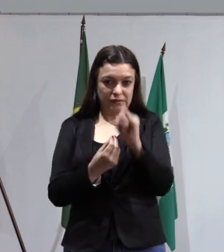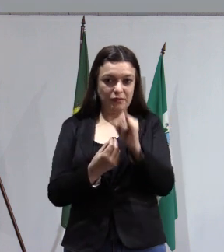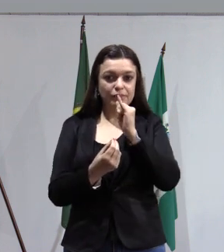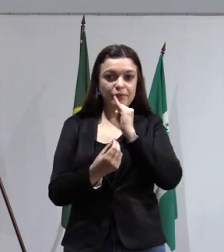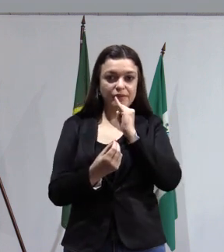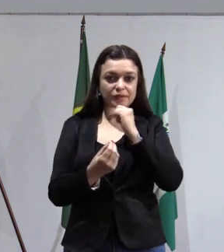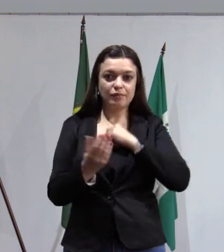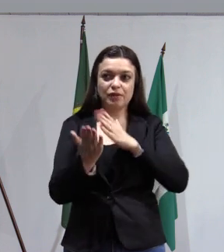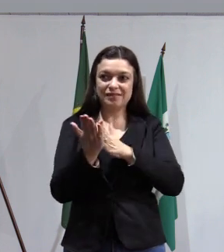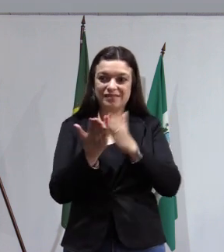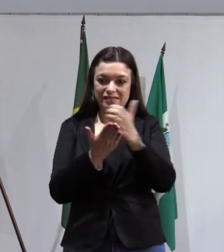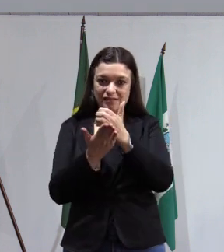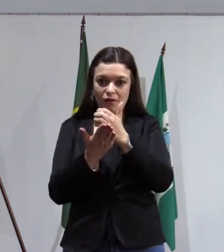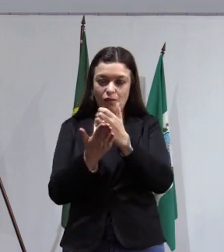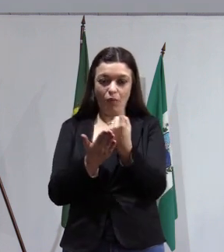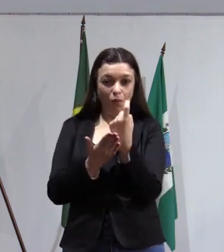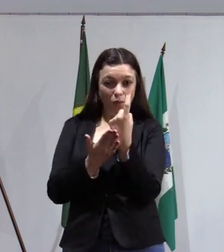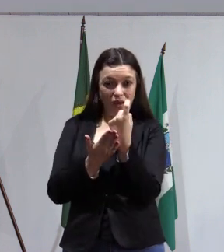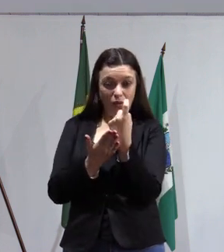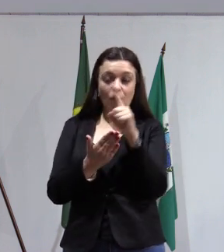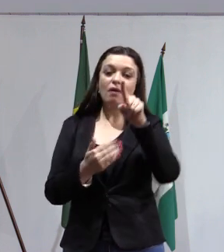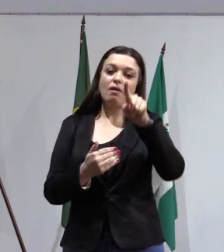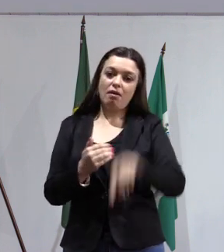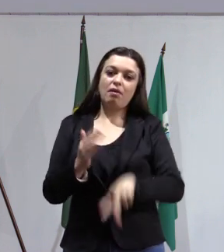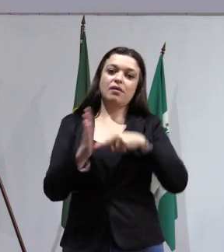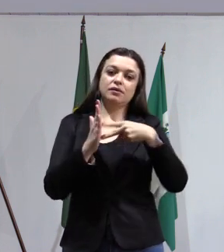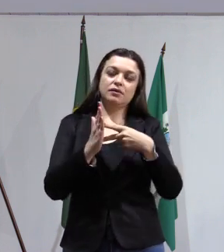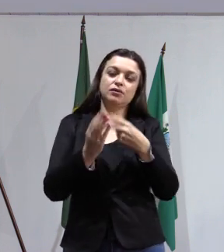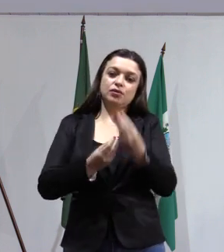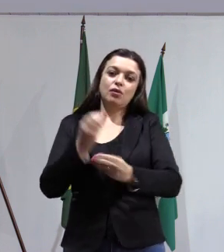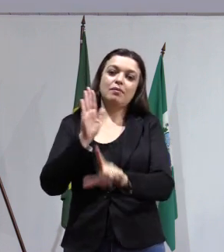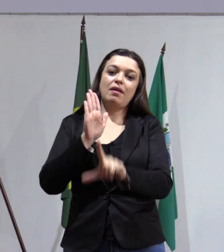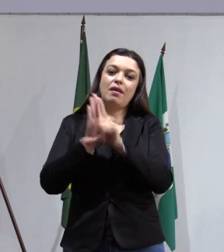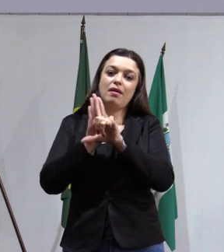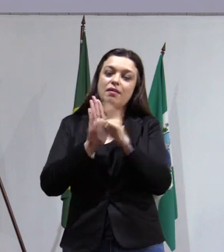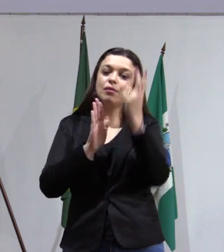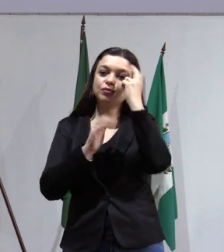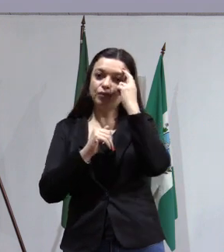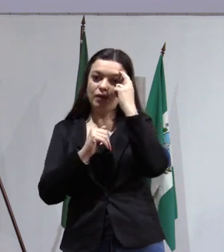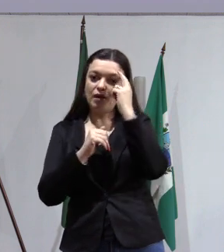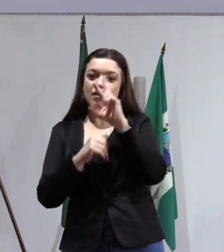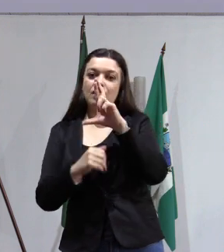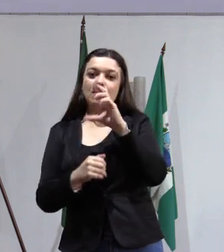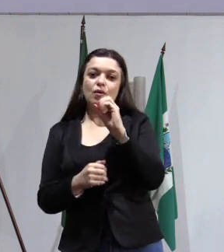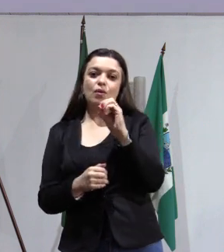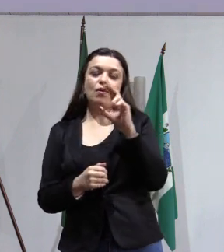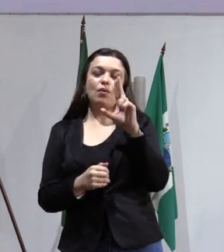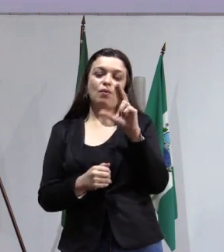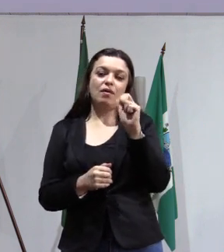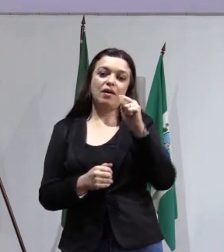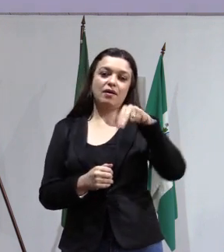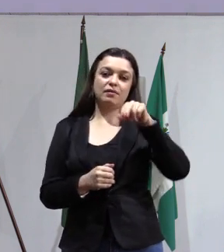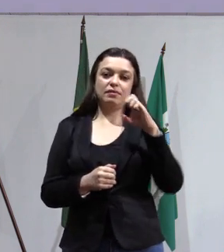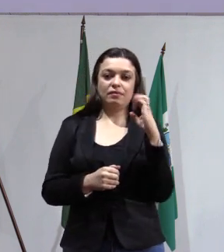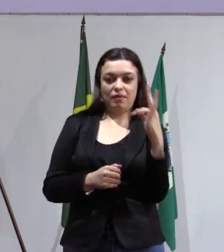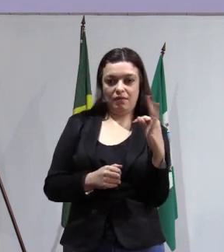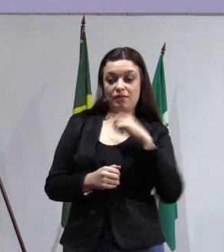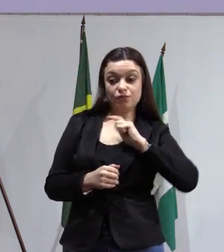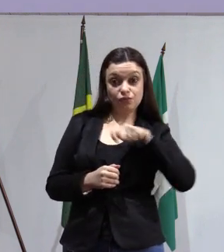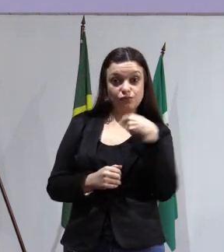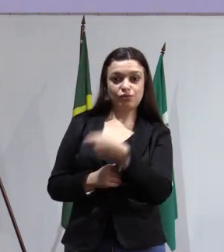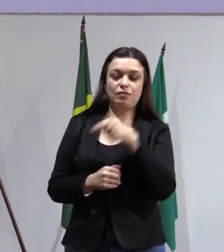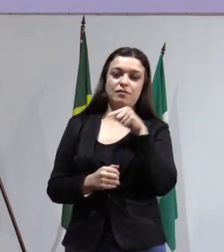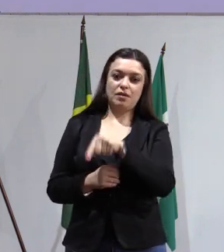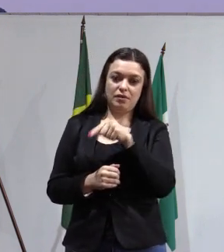esse projeto é de dar incentivo fiscal da Lei Rouanet para projetos de pesquisa e extensão que possam vir da